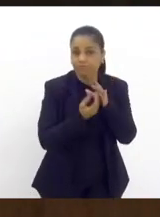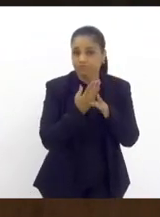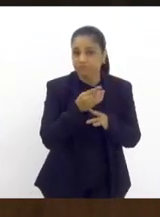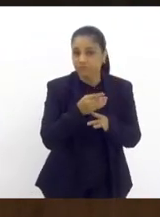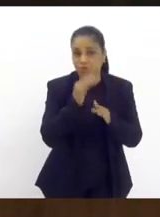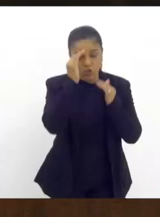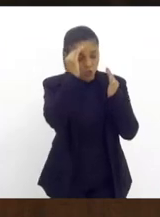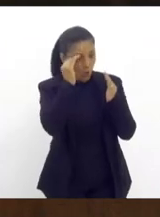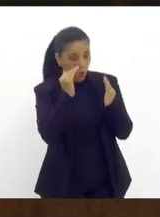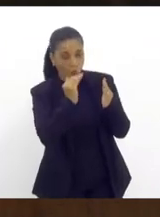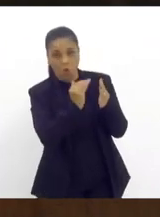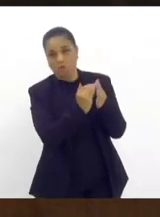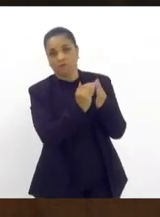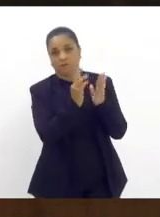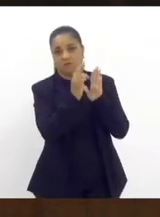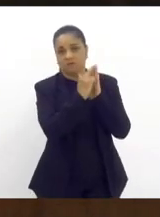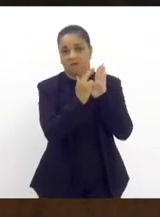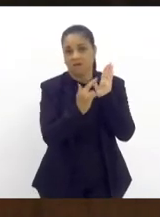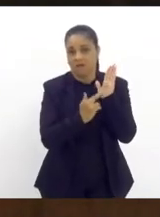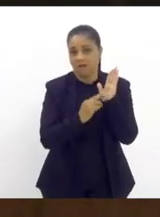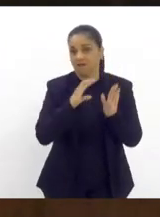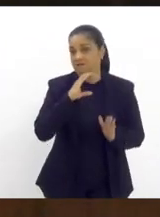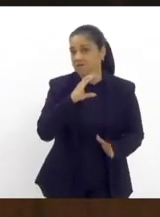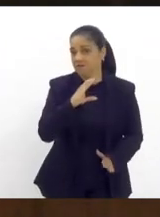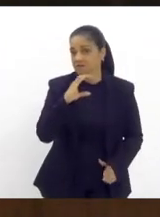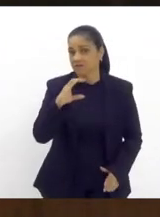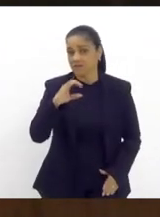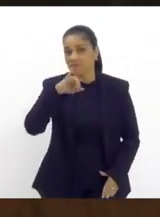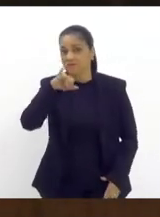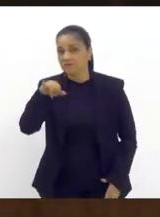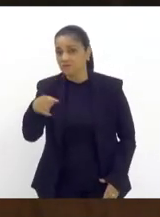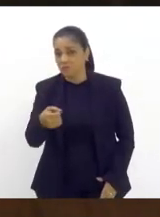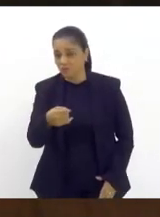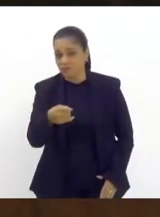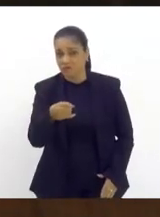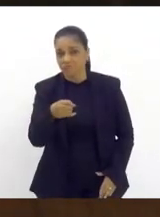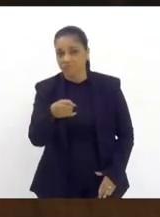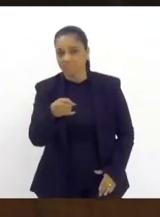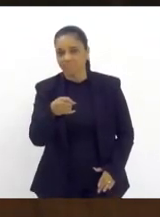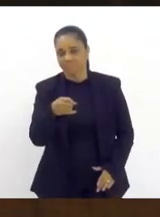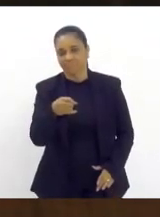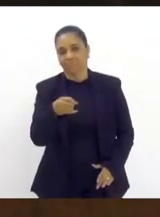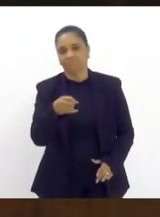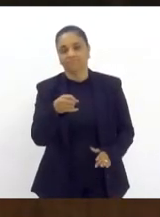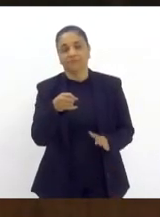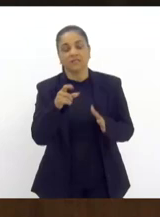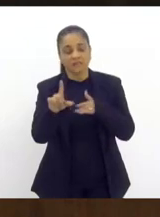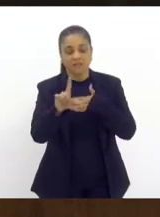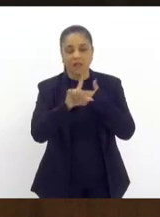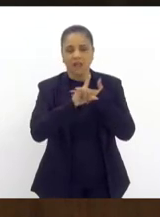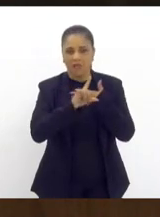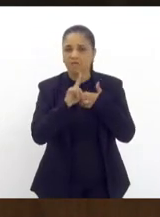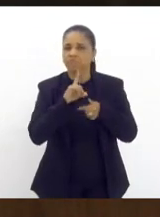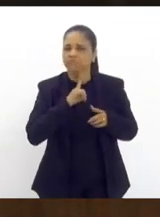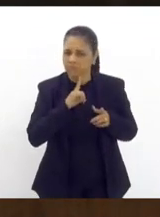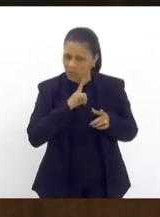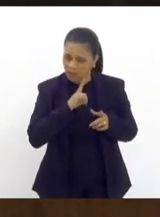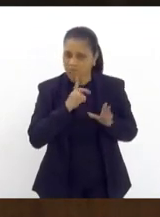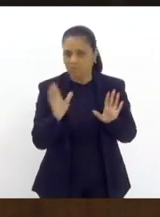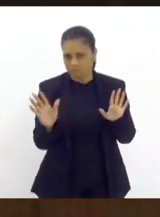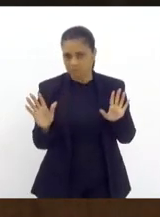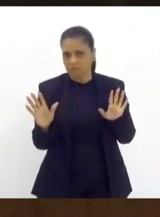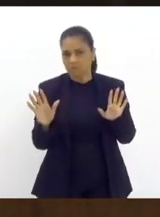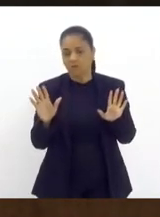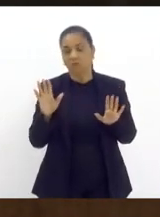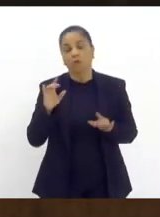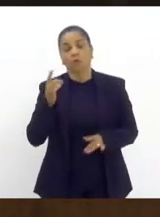e obedecer a regra que a ccj este pulou nesta legislatura Mas aí o doutor